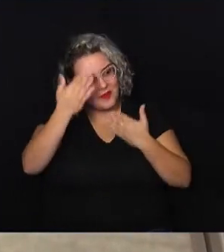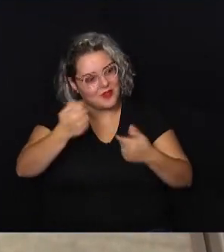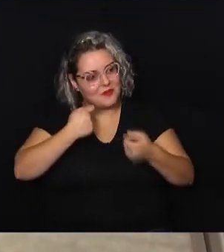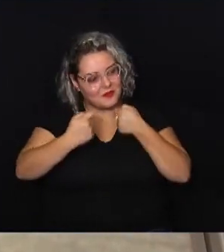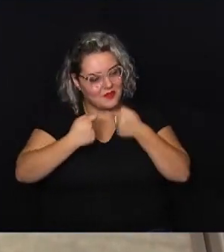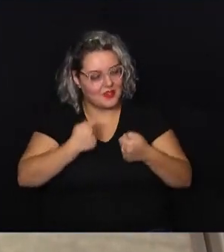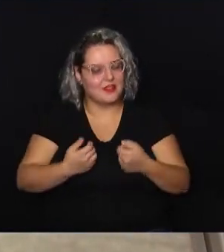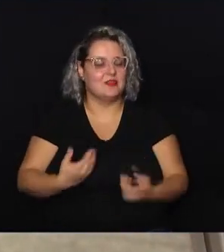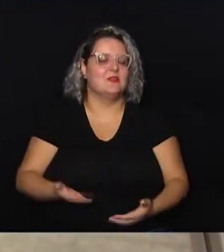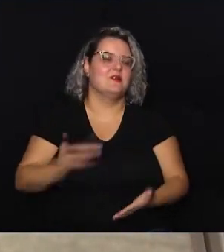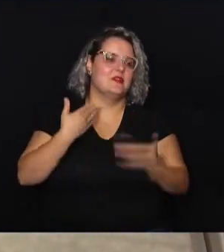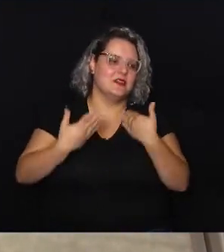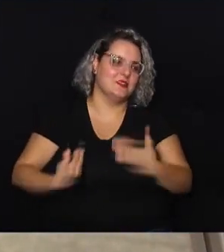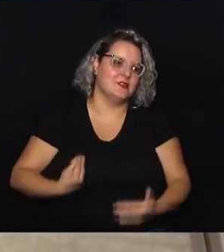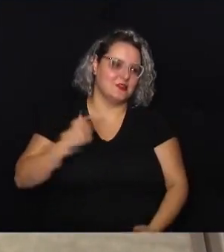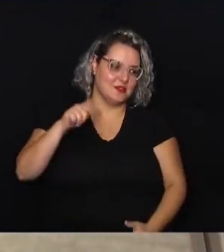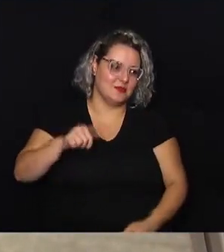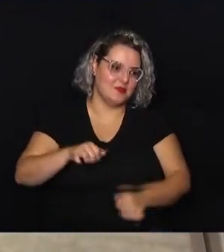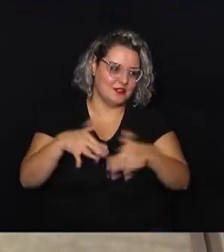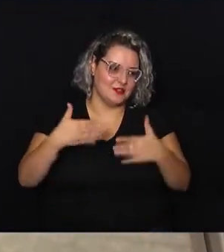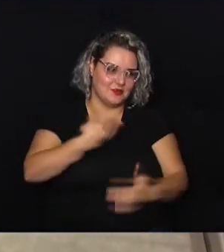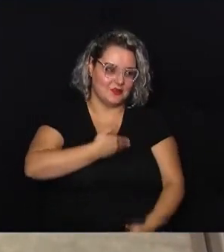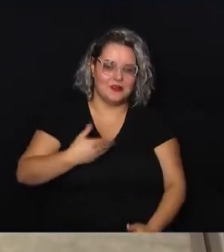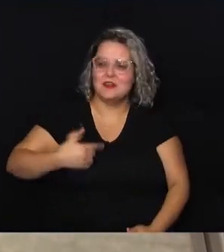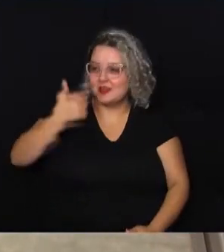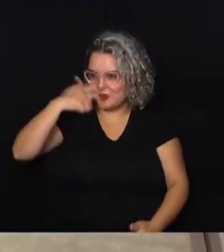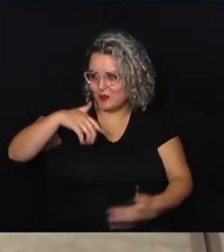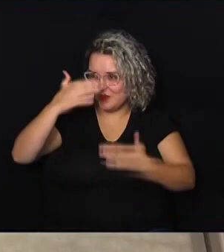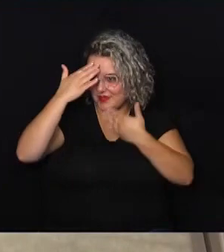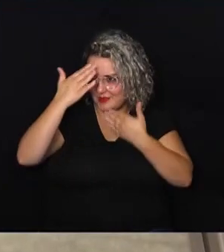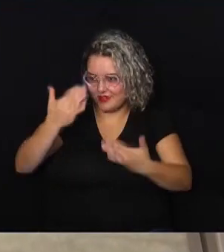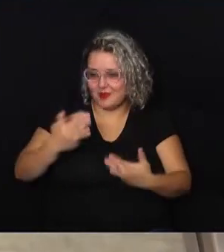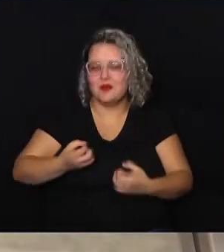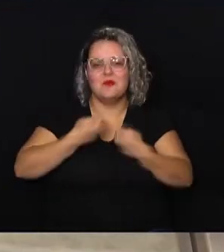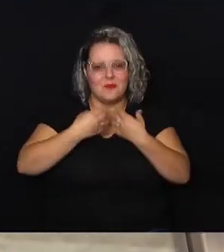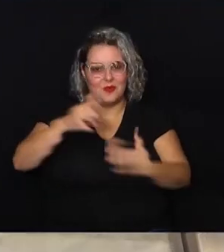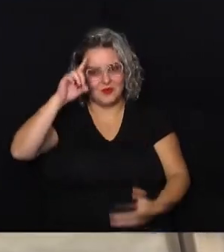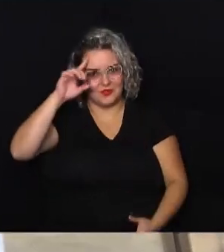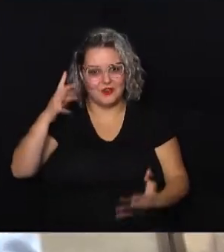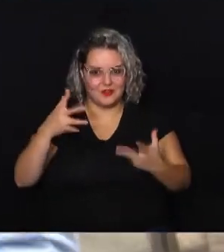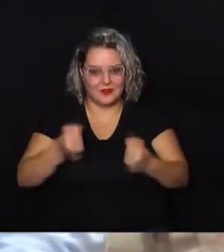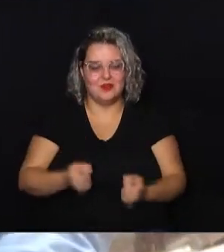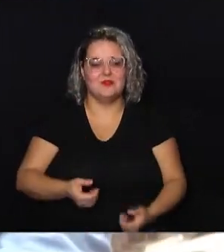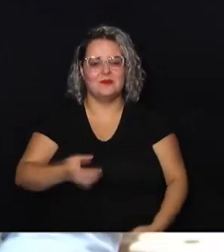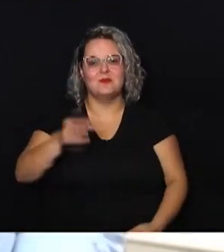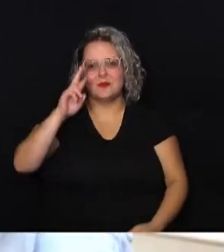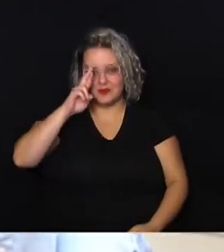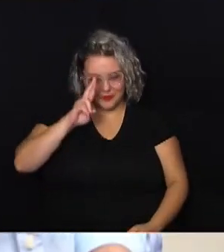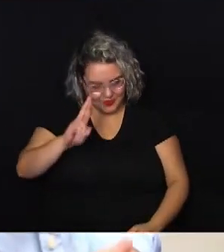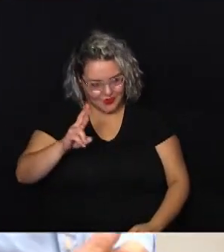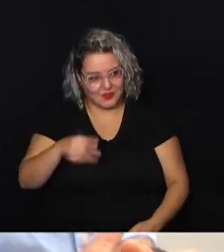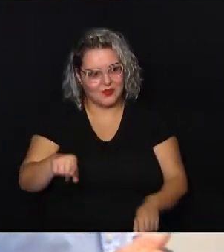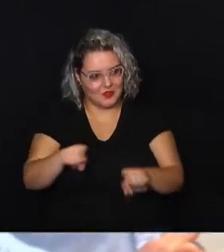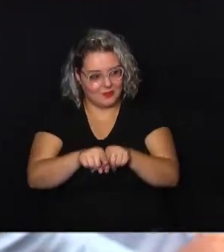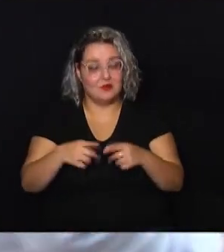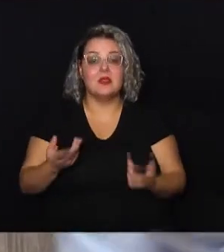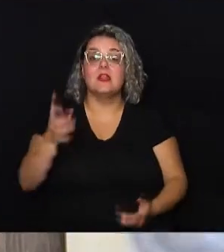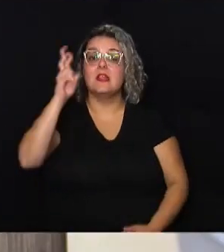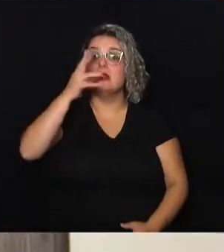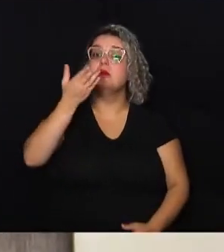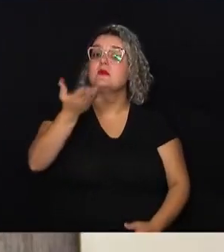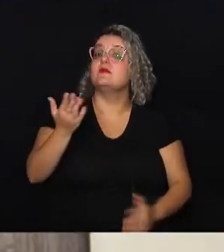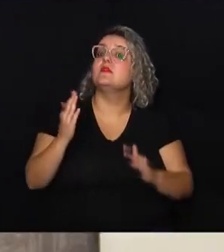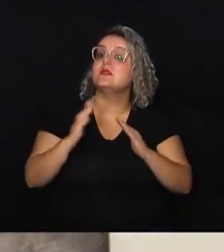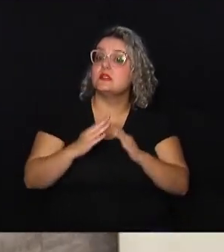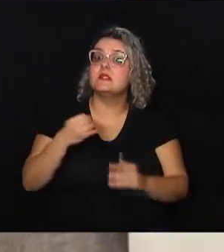a gente ao vivo aqui, depois da audiência pública. Eu que agradeço, um bom dia a todos. Bom dia para o senhor também. E lembrando você de casa